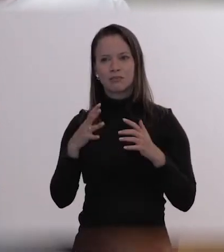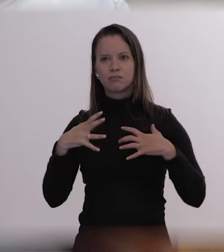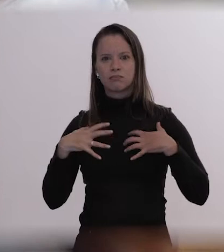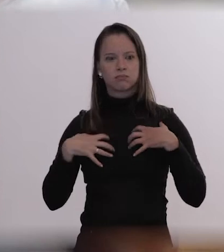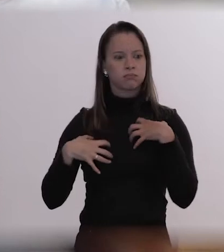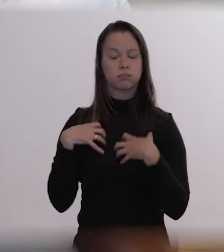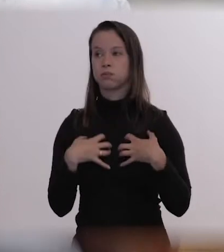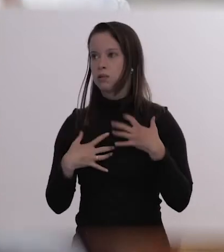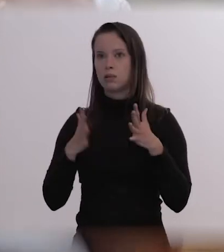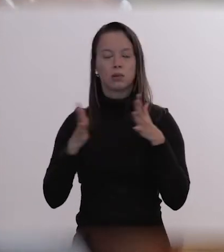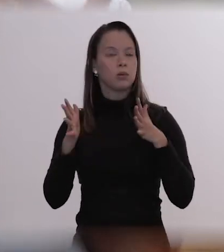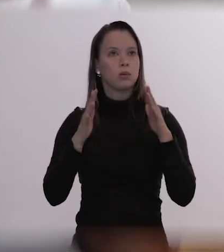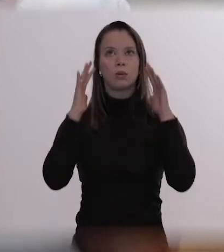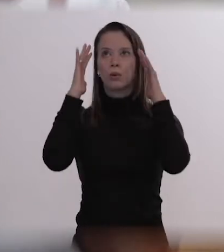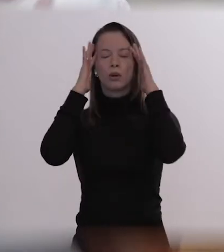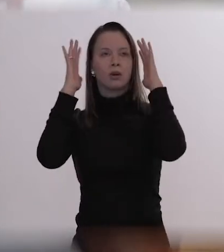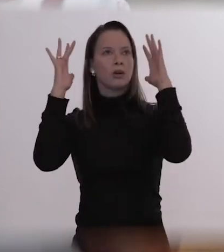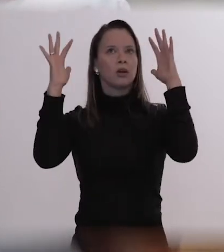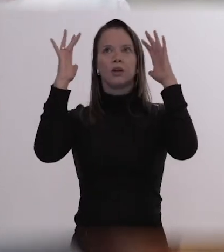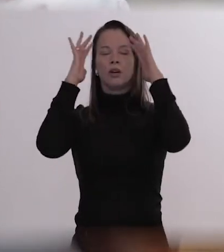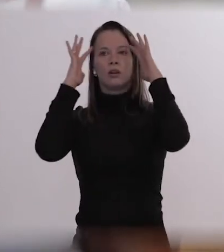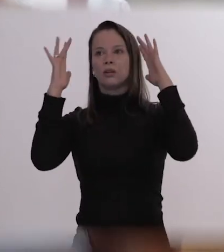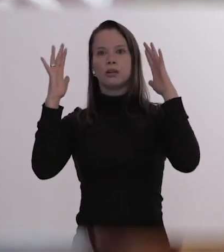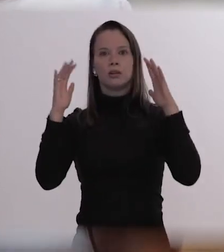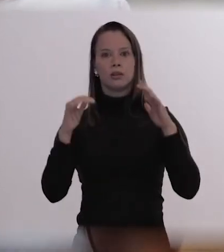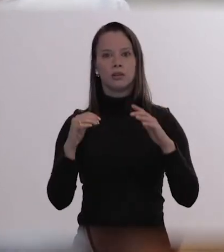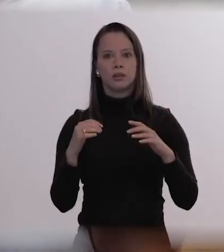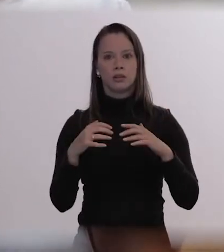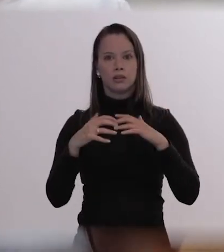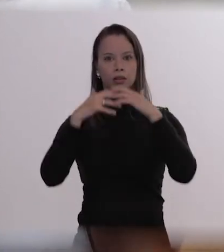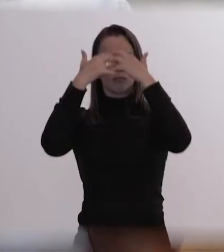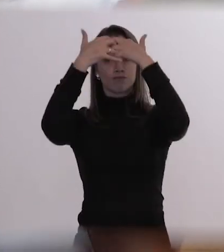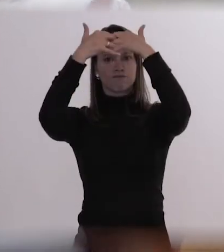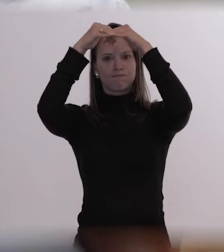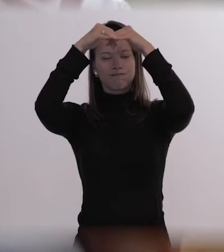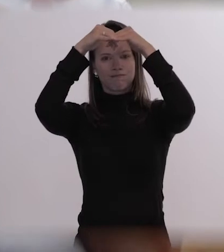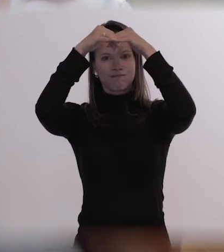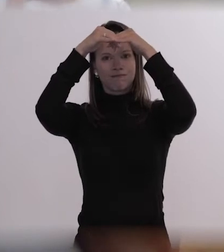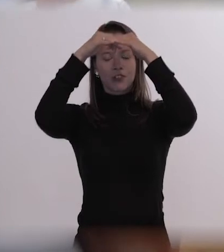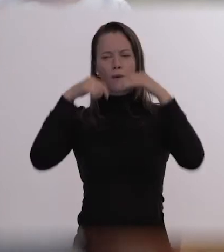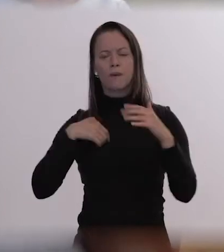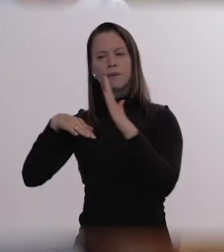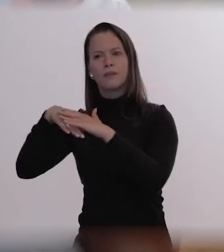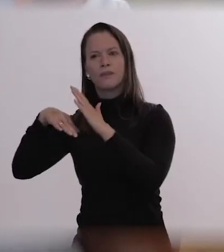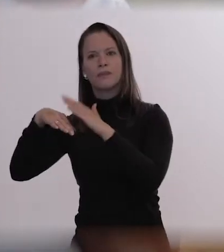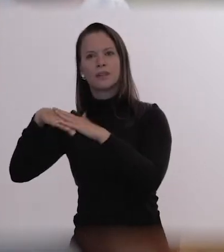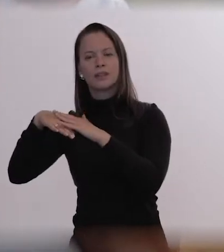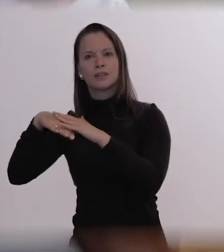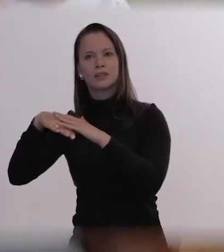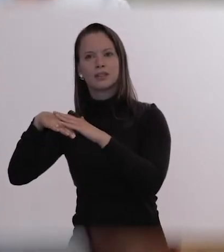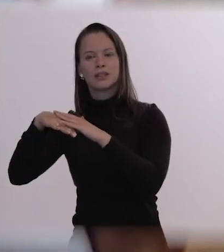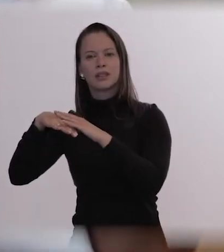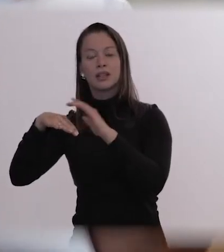surto, eu cometia o ato e eu só vinha saber